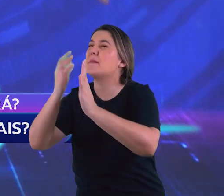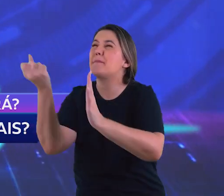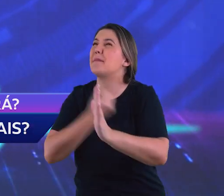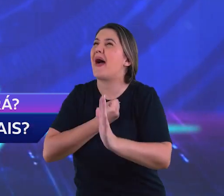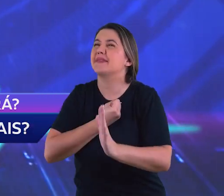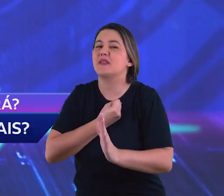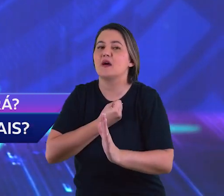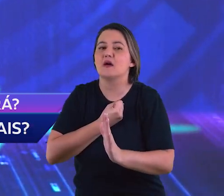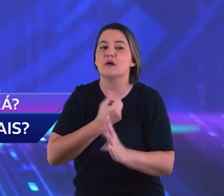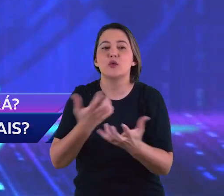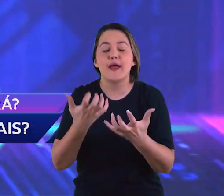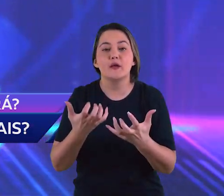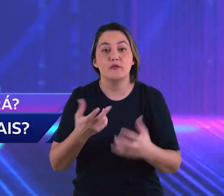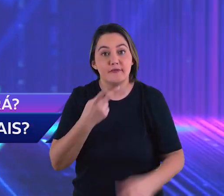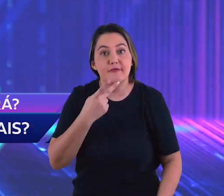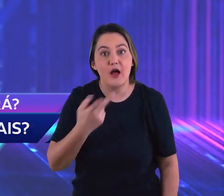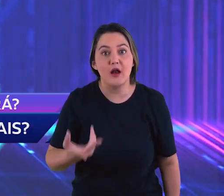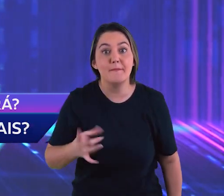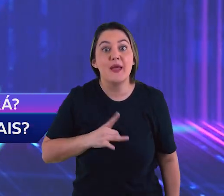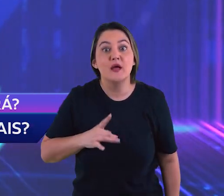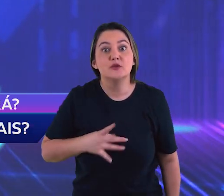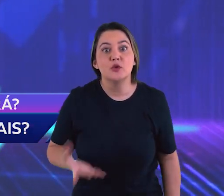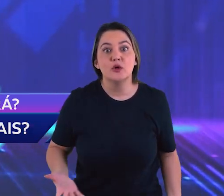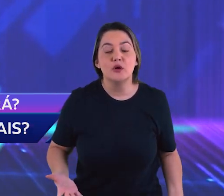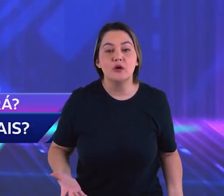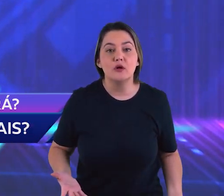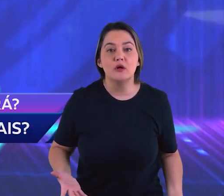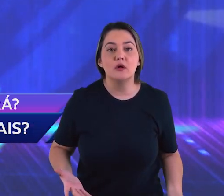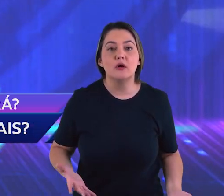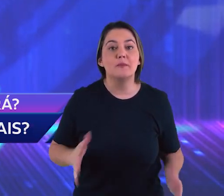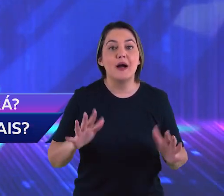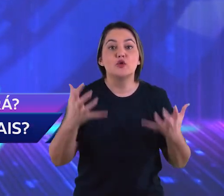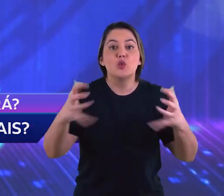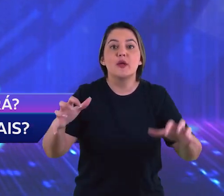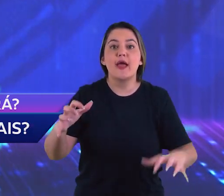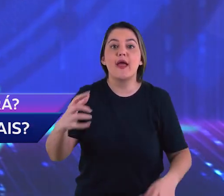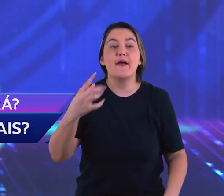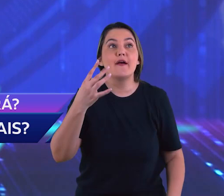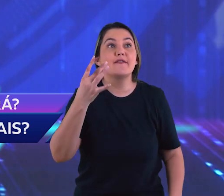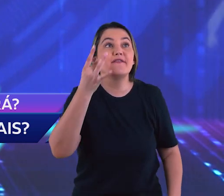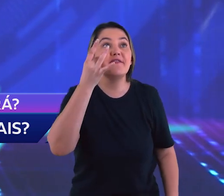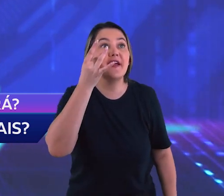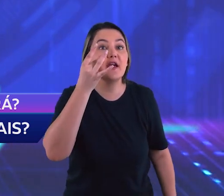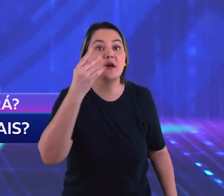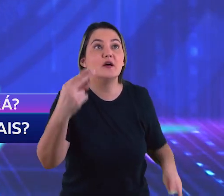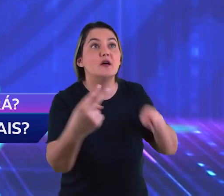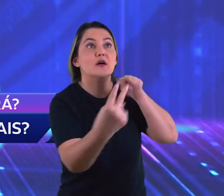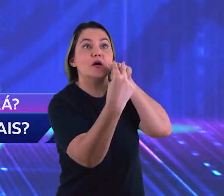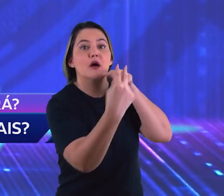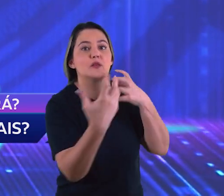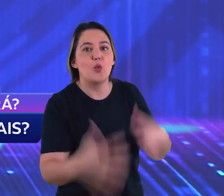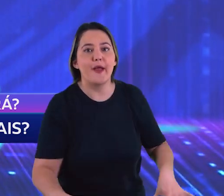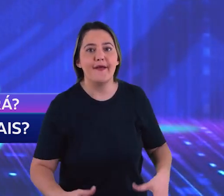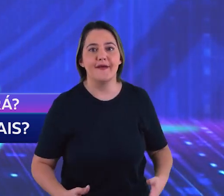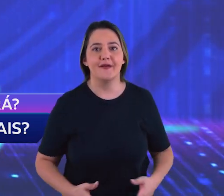Eu quero que as rochas me sufoquem, mas eu não quero ter que olhar nos olhos de